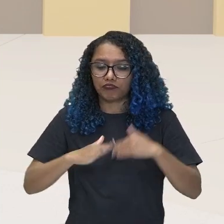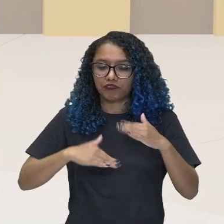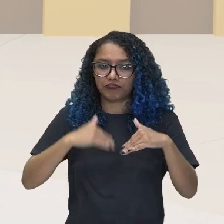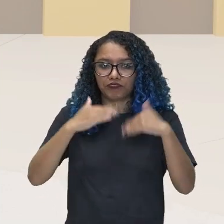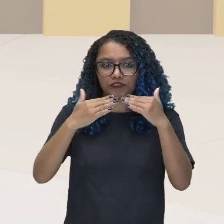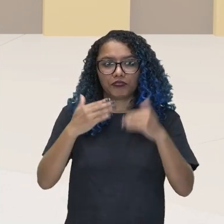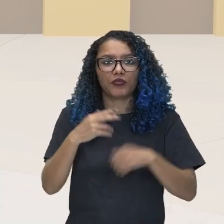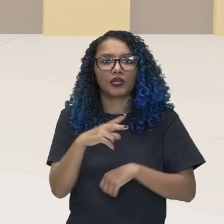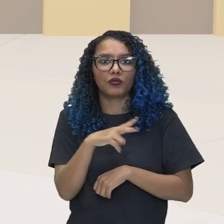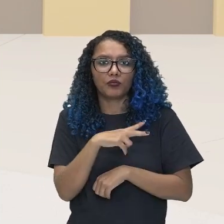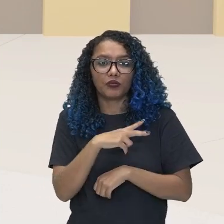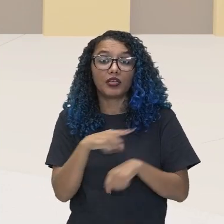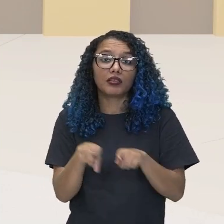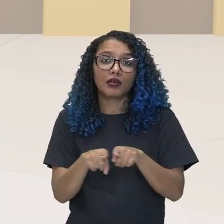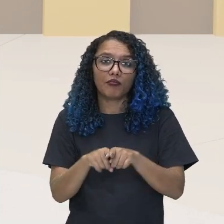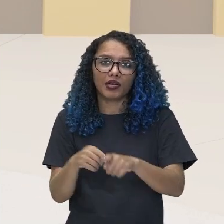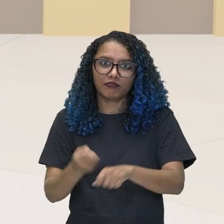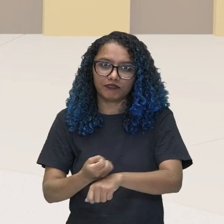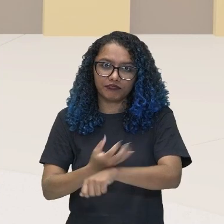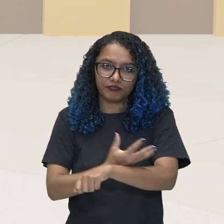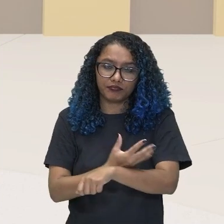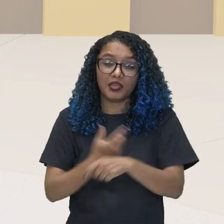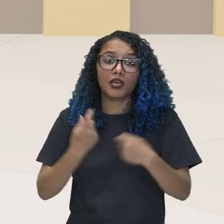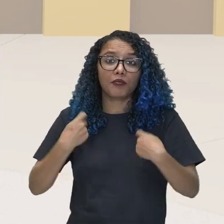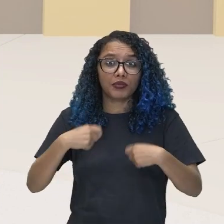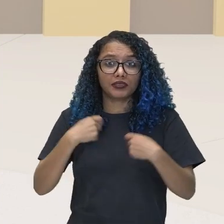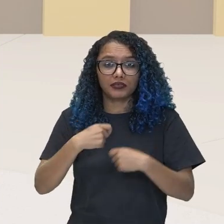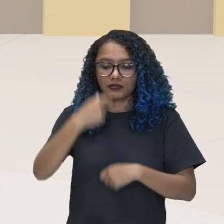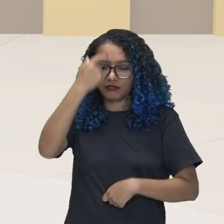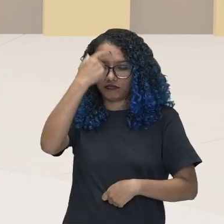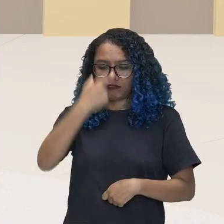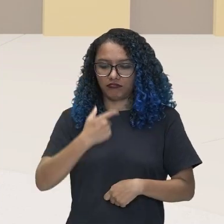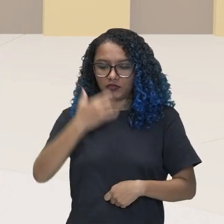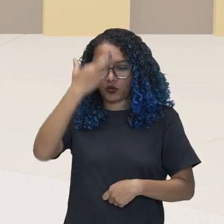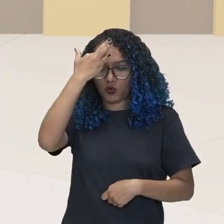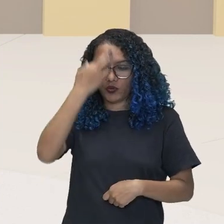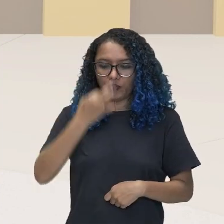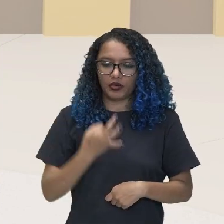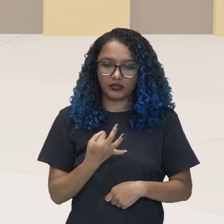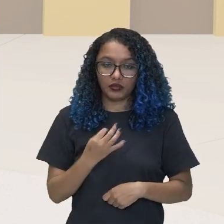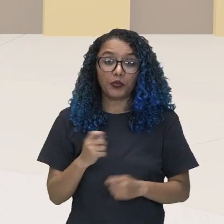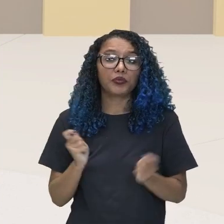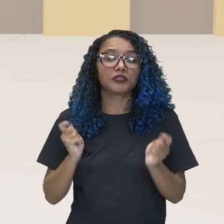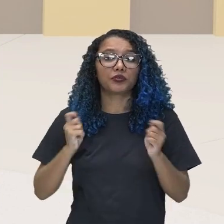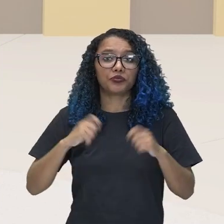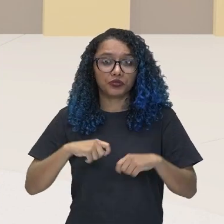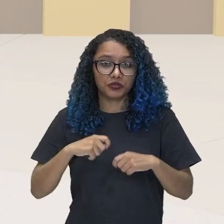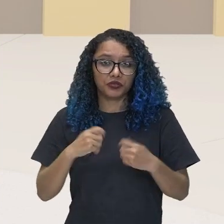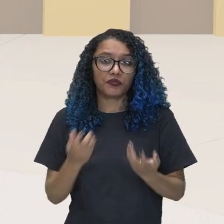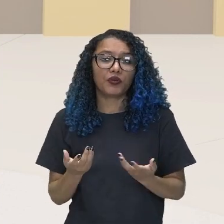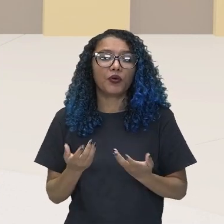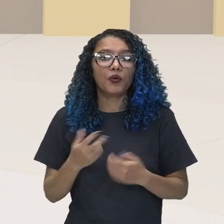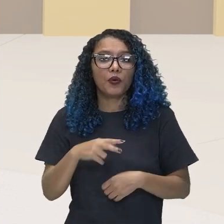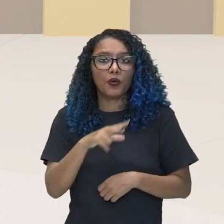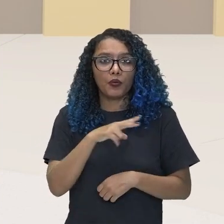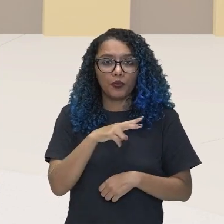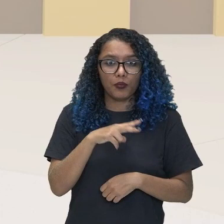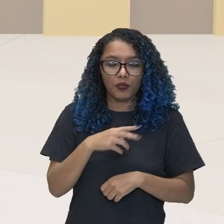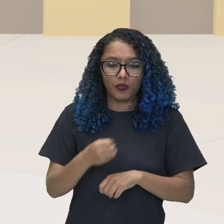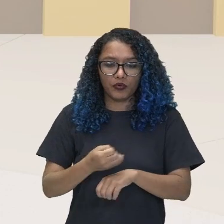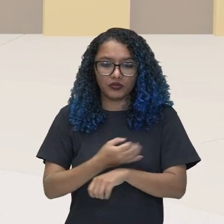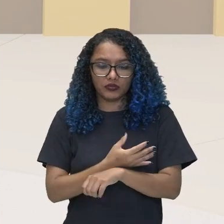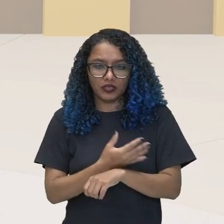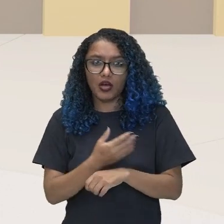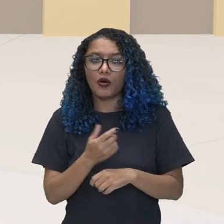eu preciso me compreender para que esse desenvolvimento pessoal, emocional e em